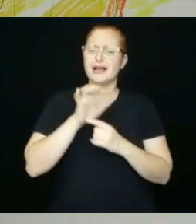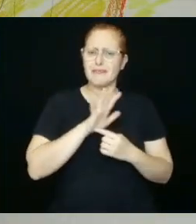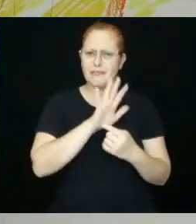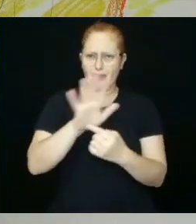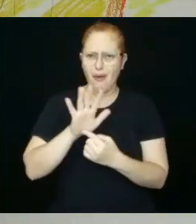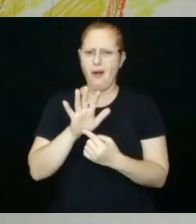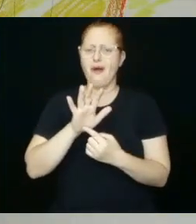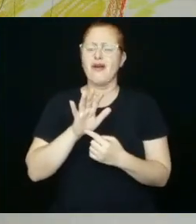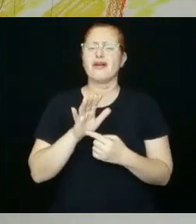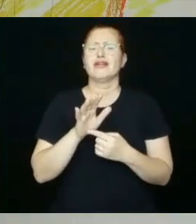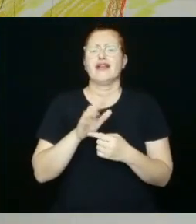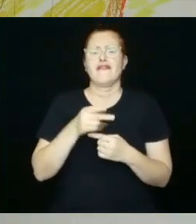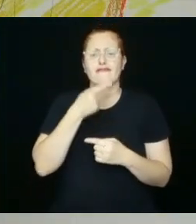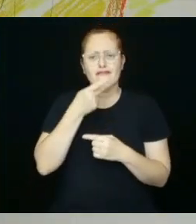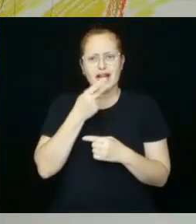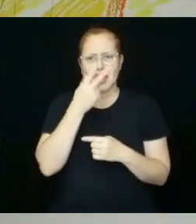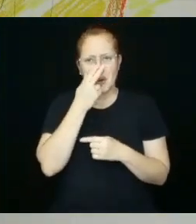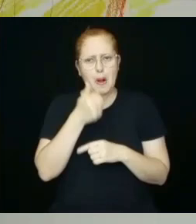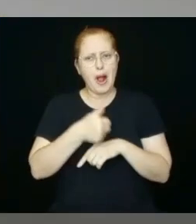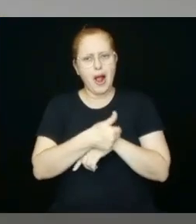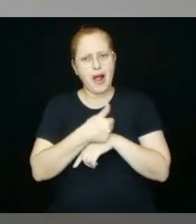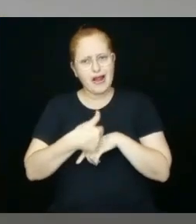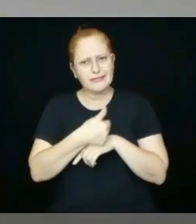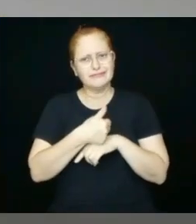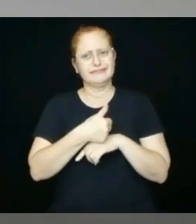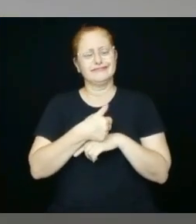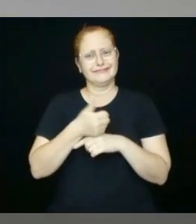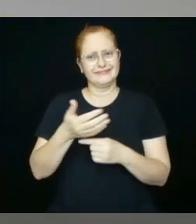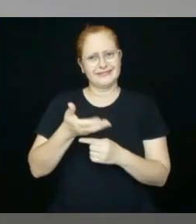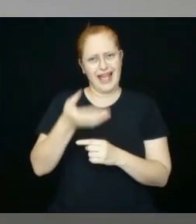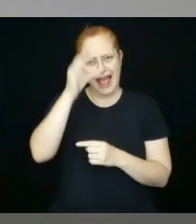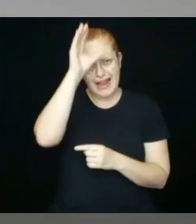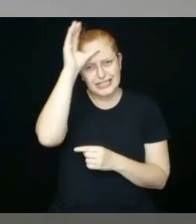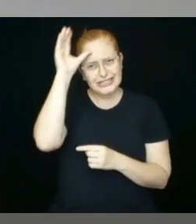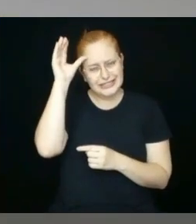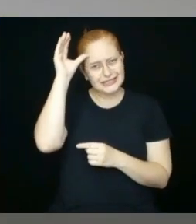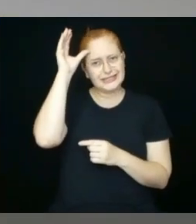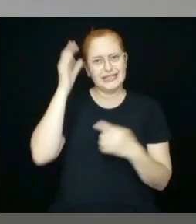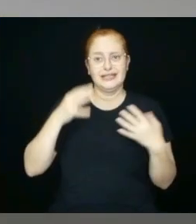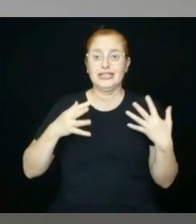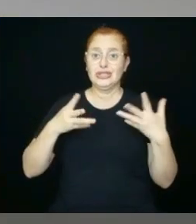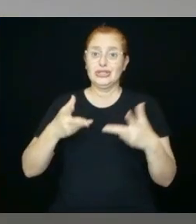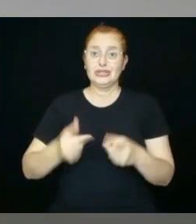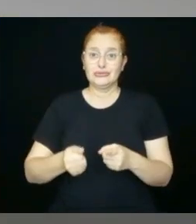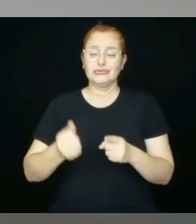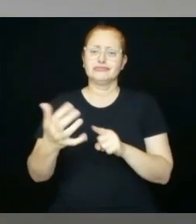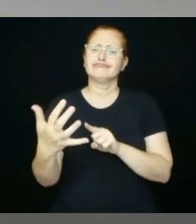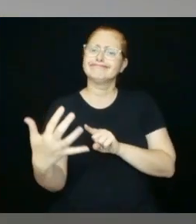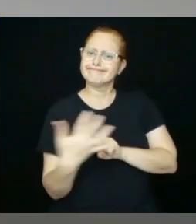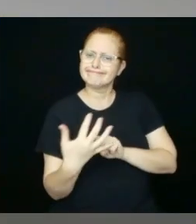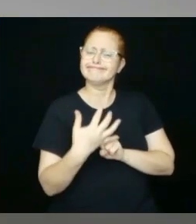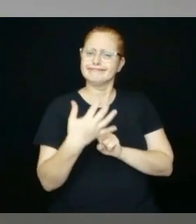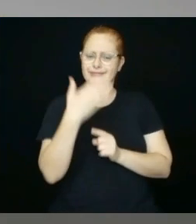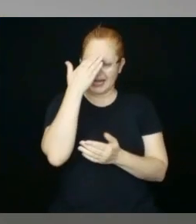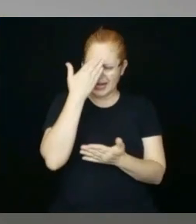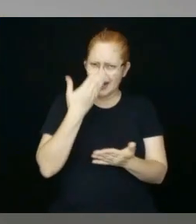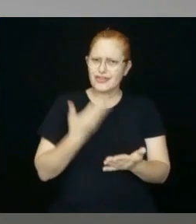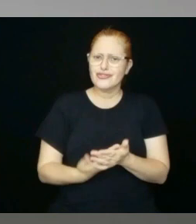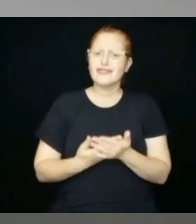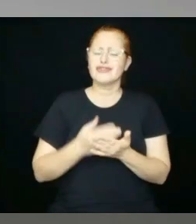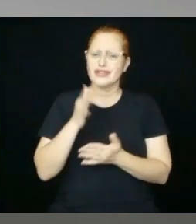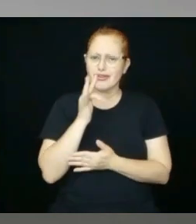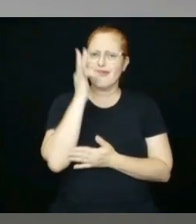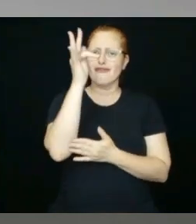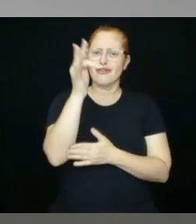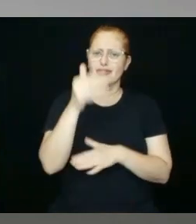se posicionar como um artista, assim. Então isso tudo vai nos incentivando, assim, a a acreditar que pode ser um